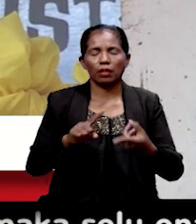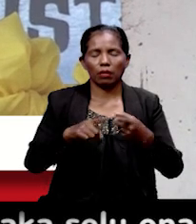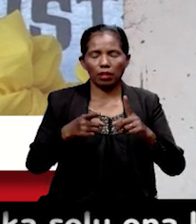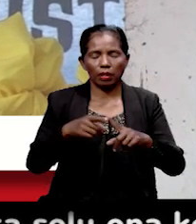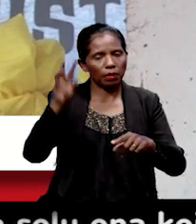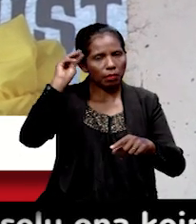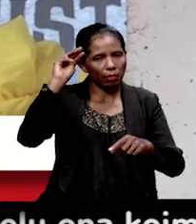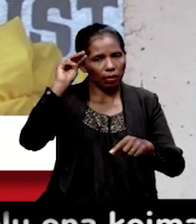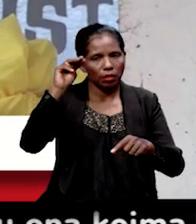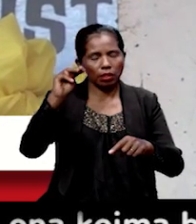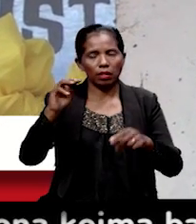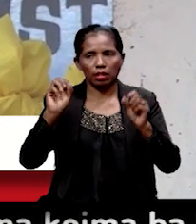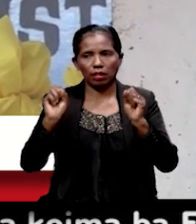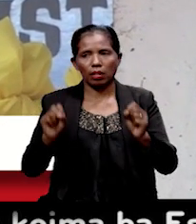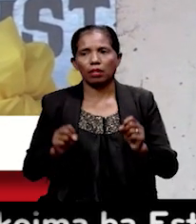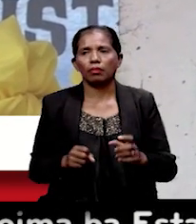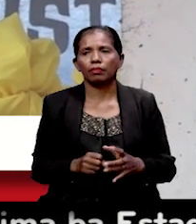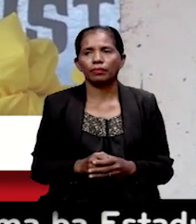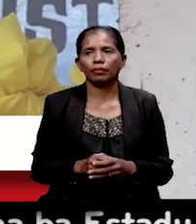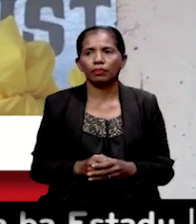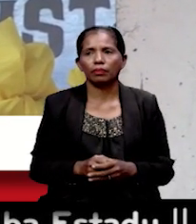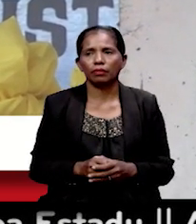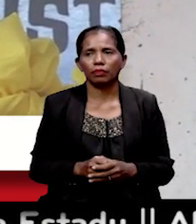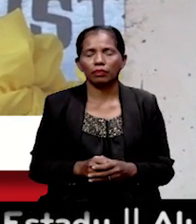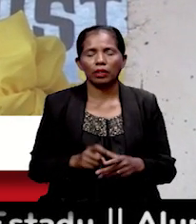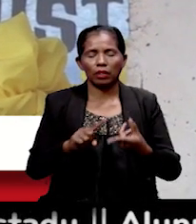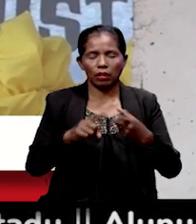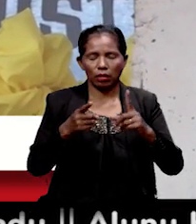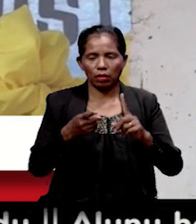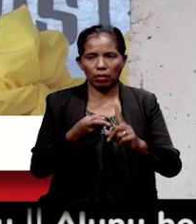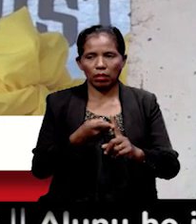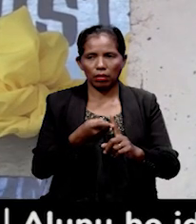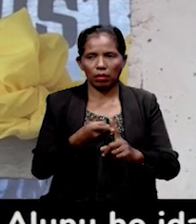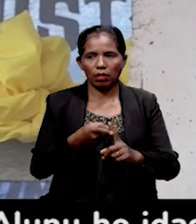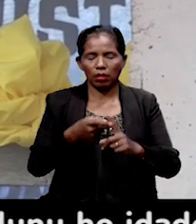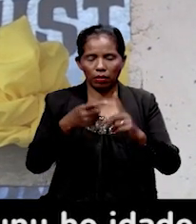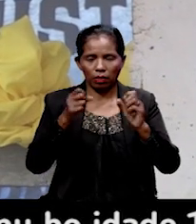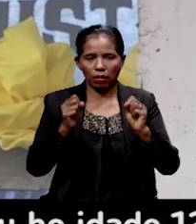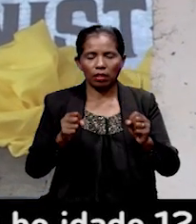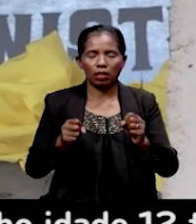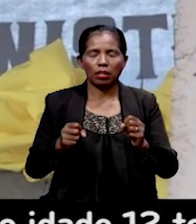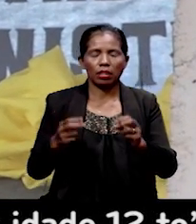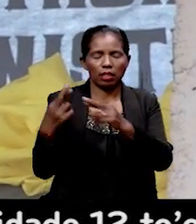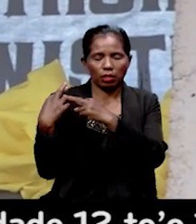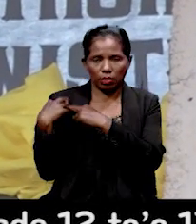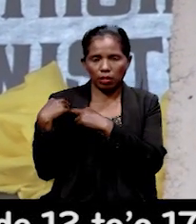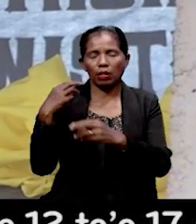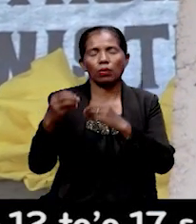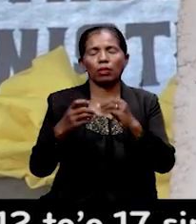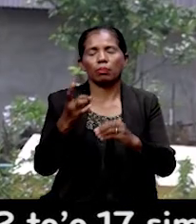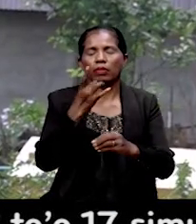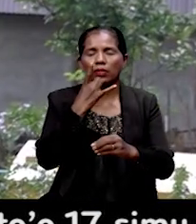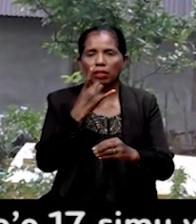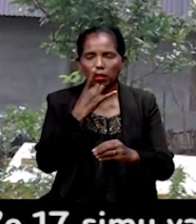né? Bema, que ela vai ter serviço, né? Ou colega de bem, colega ministro, né? Bema, que responsabiliza para a área ainda,